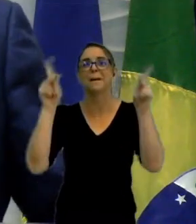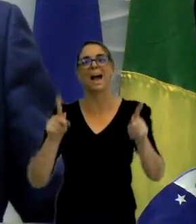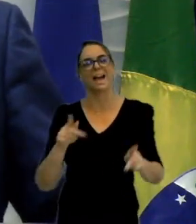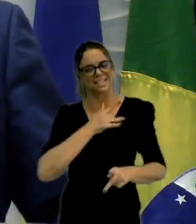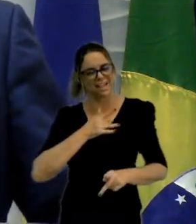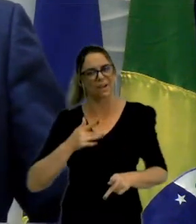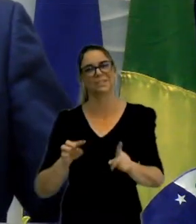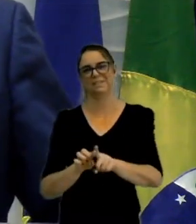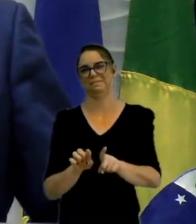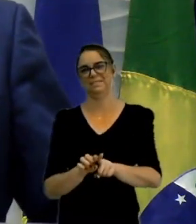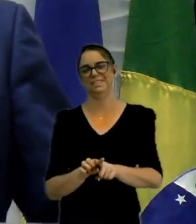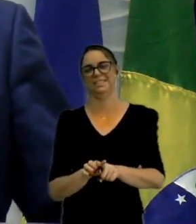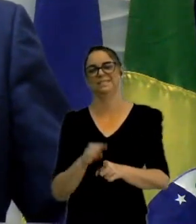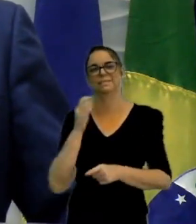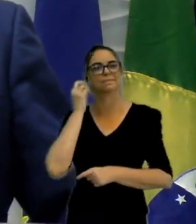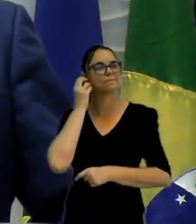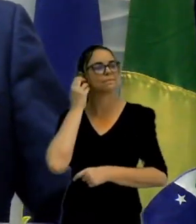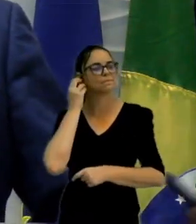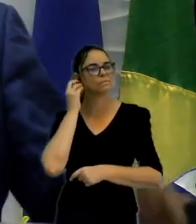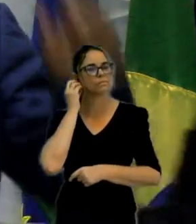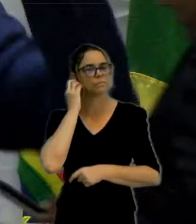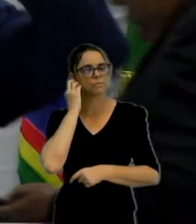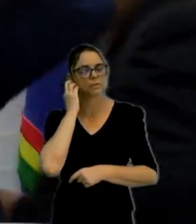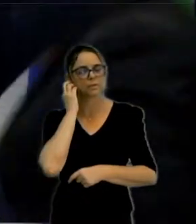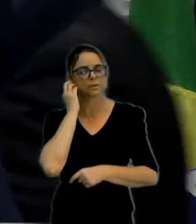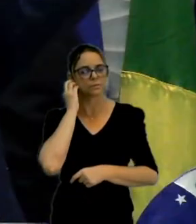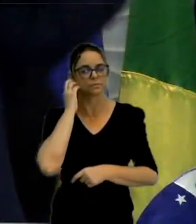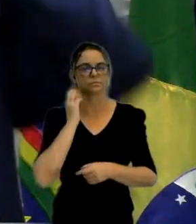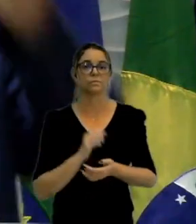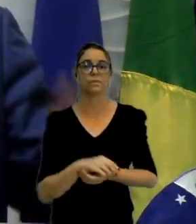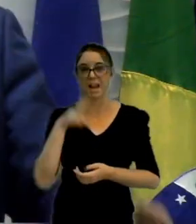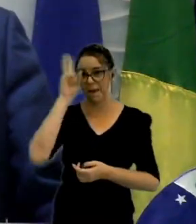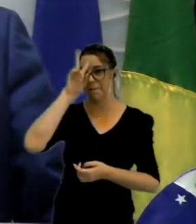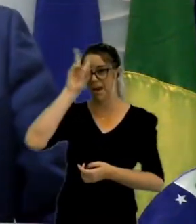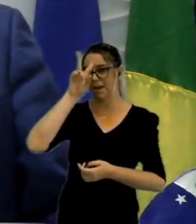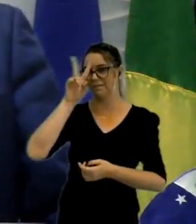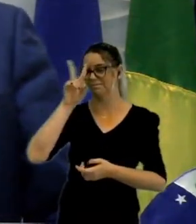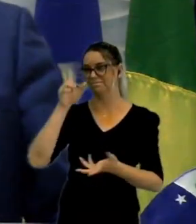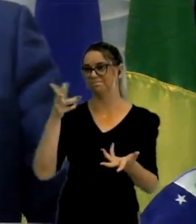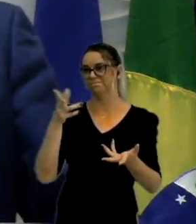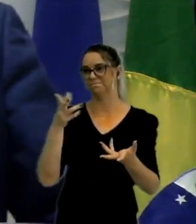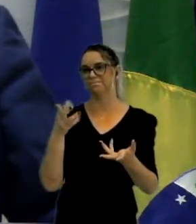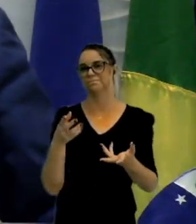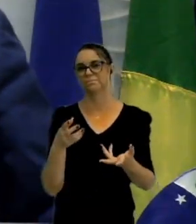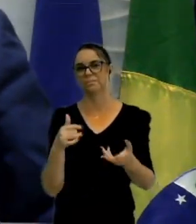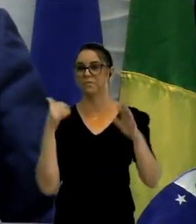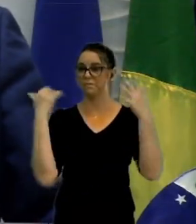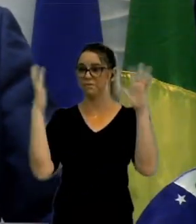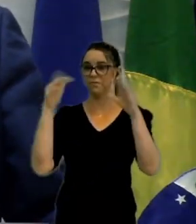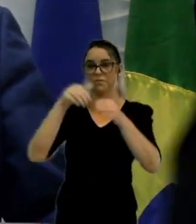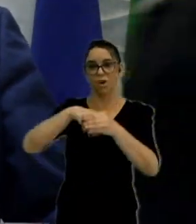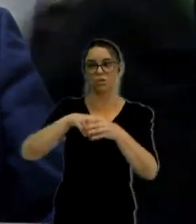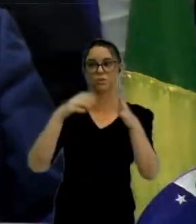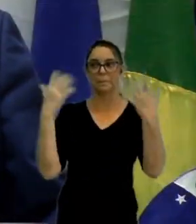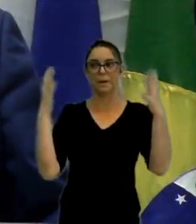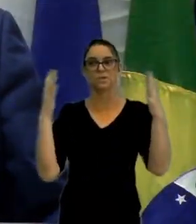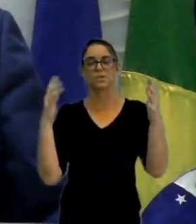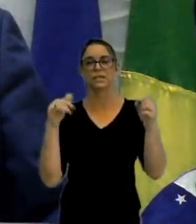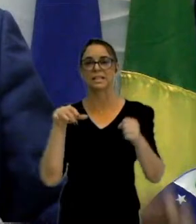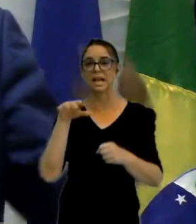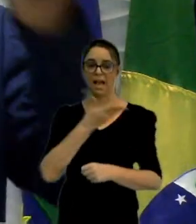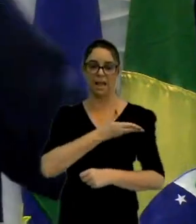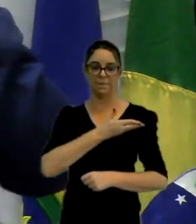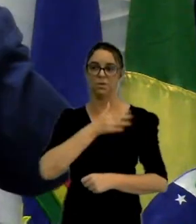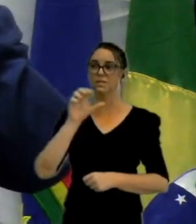saúde. Quero também lembrar aqui também que eu coloquei um voto de aplauso para o amigo